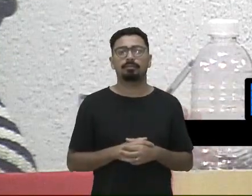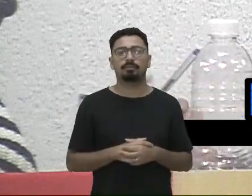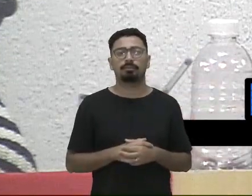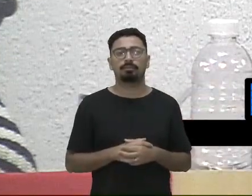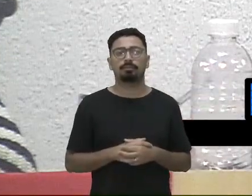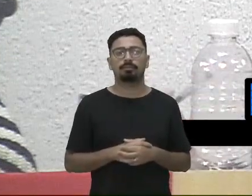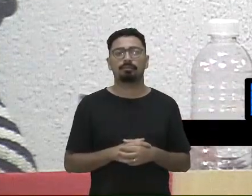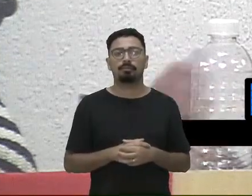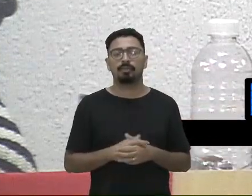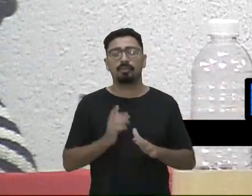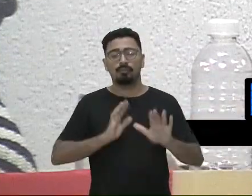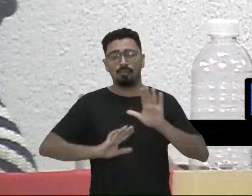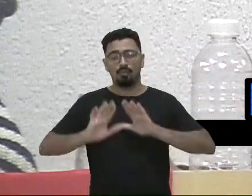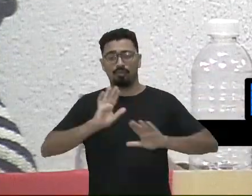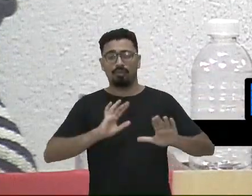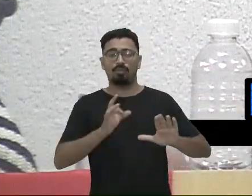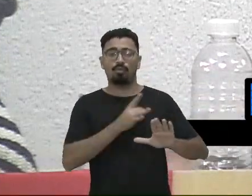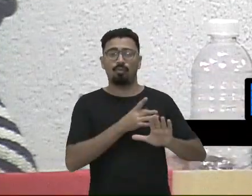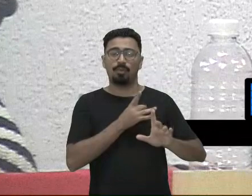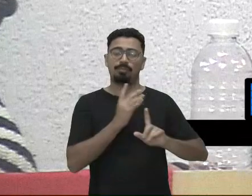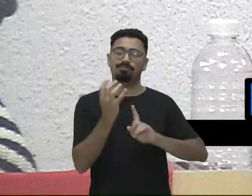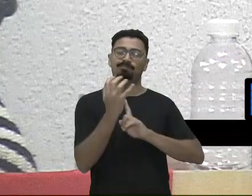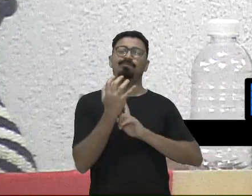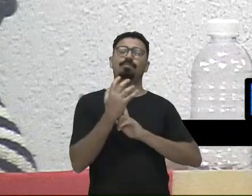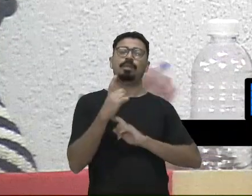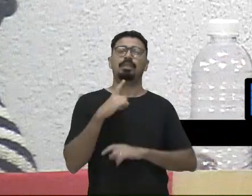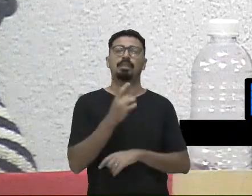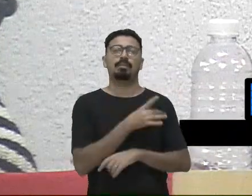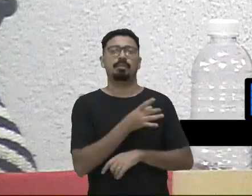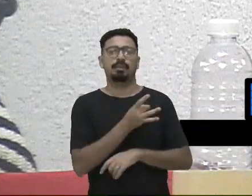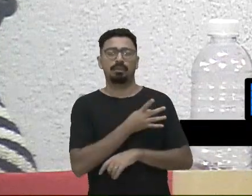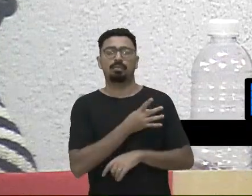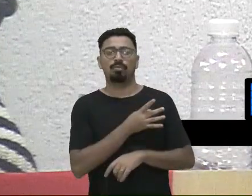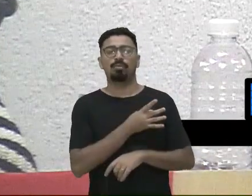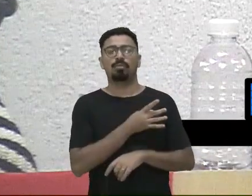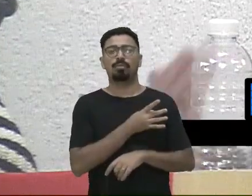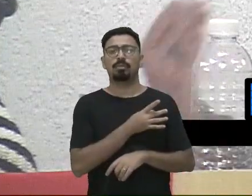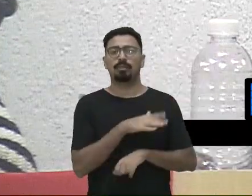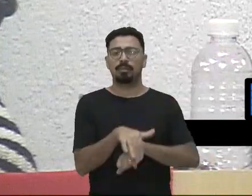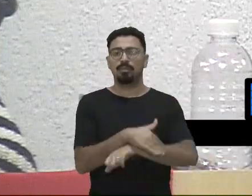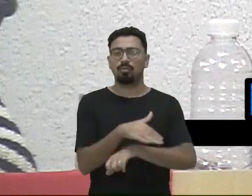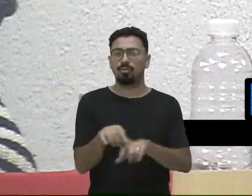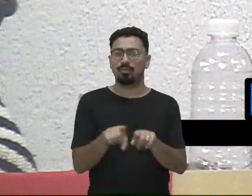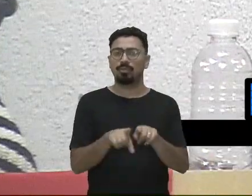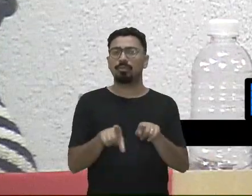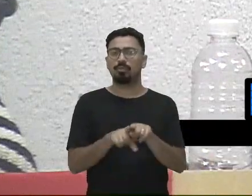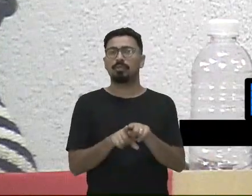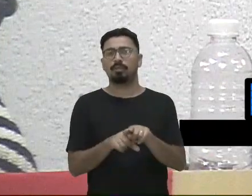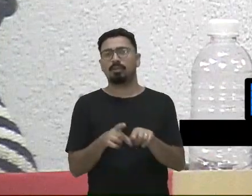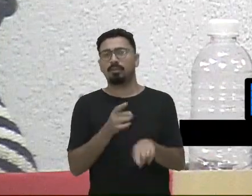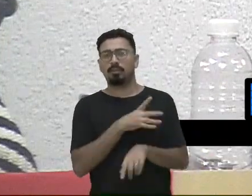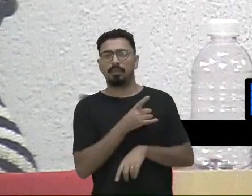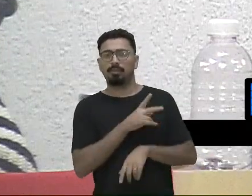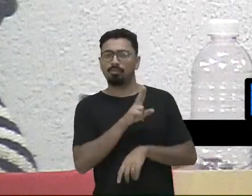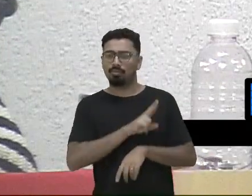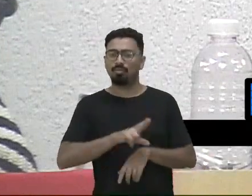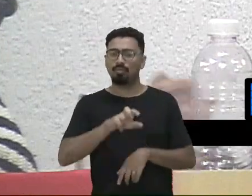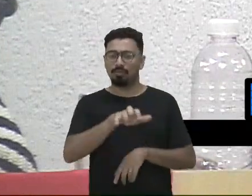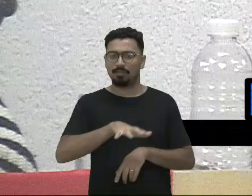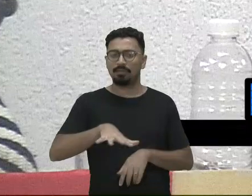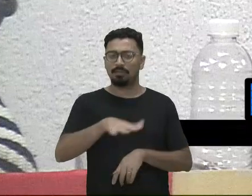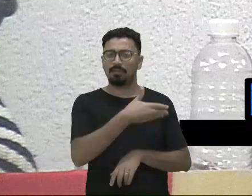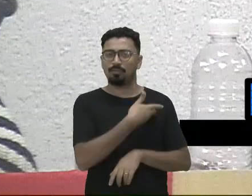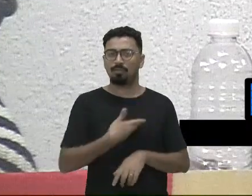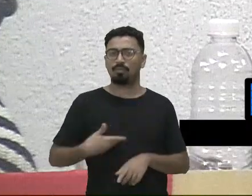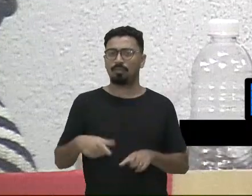tomam de uma cautela por medo de perseguição, porque tem medo de perseguição nas ruas, tem medo de usar os equipamentos públicos que